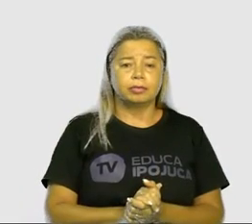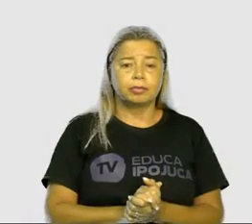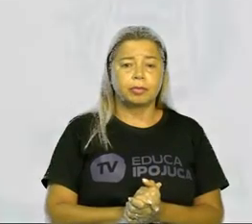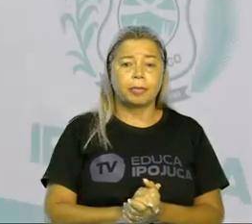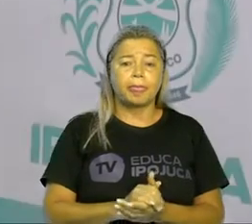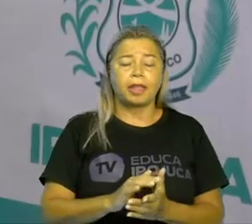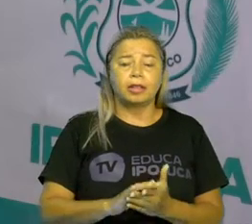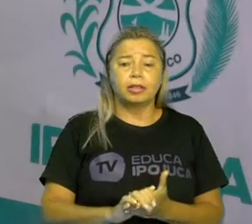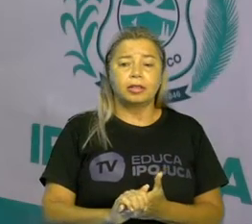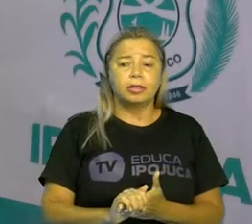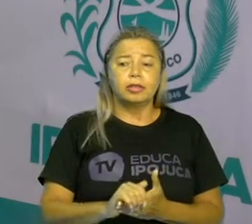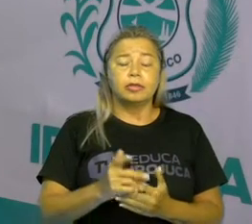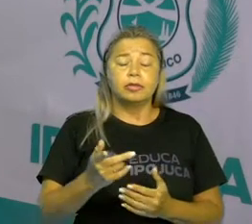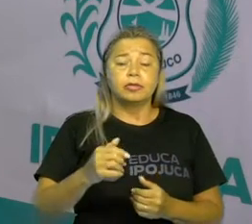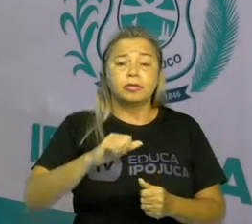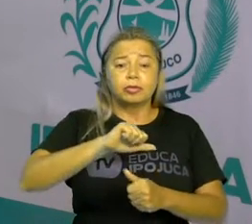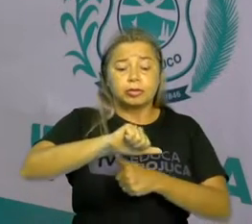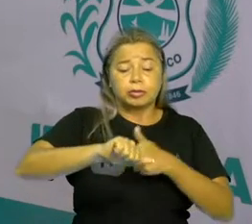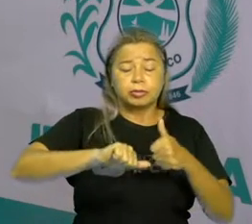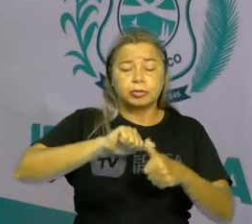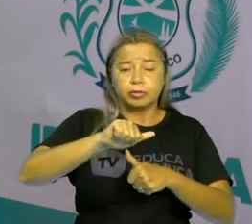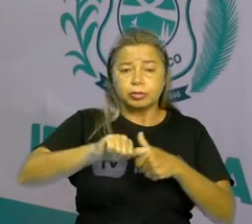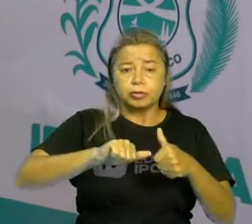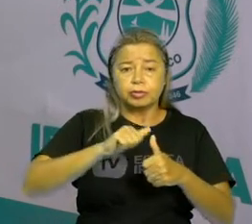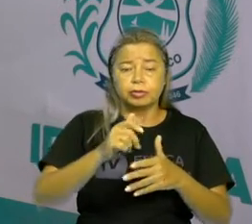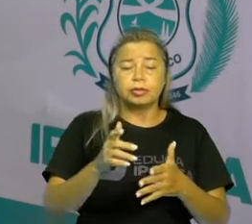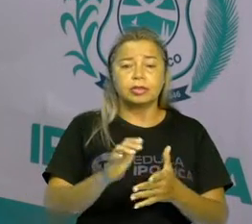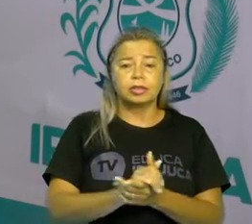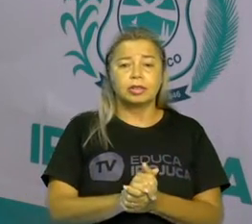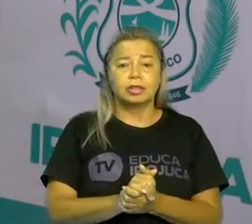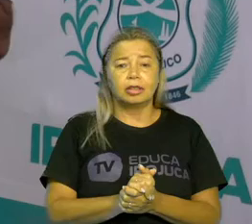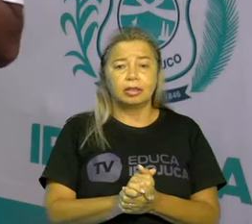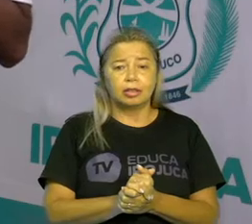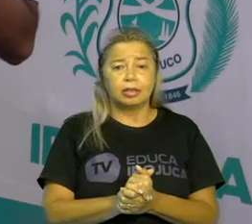o F, né, ou o FE, e colocar no lugar